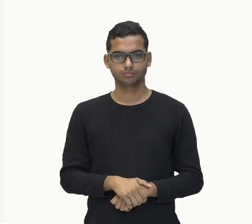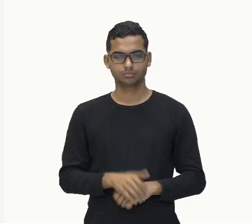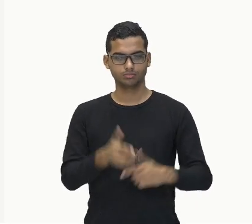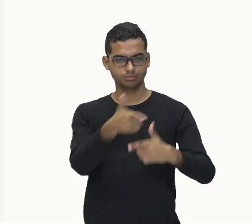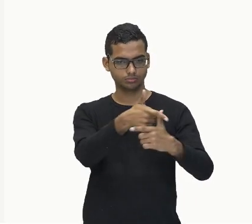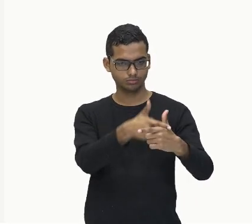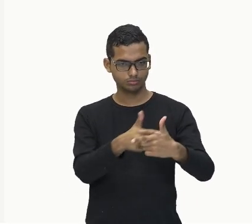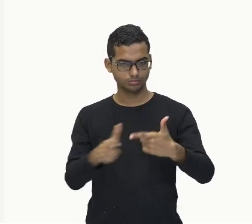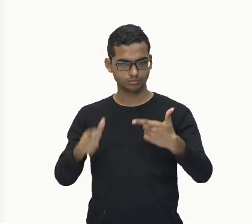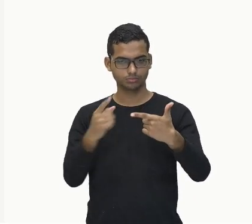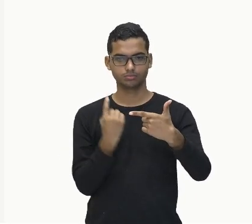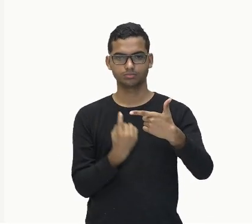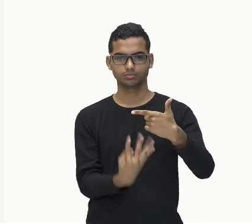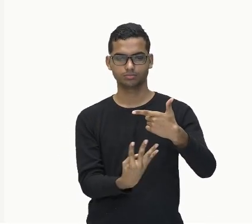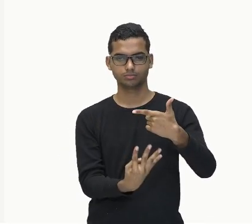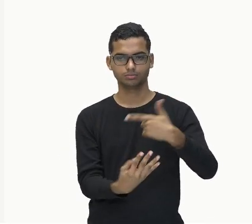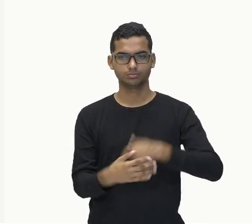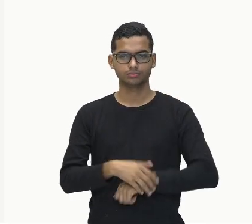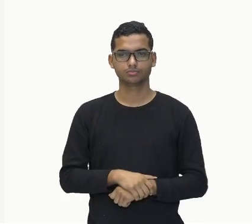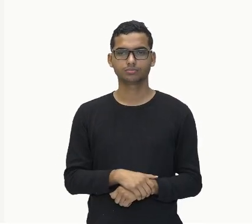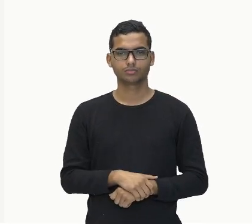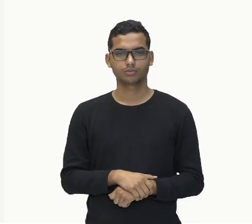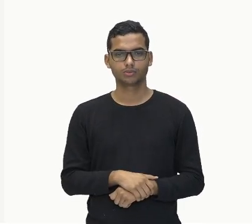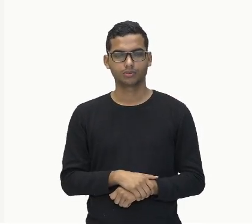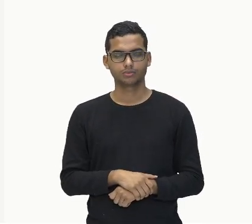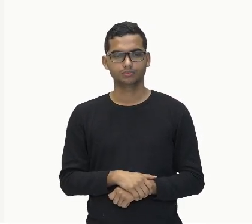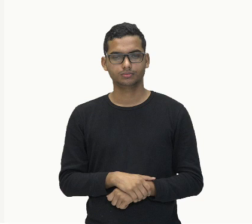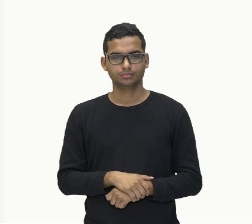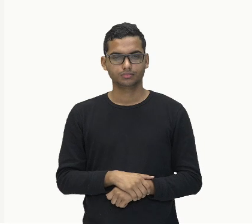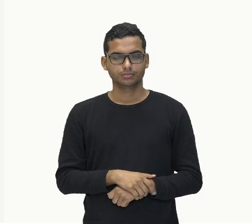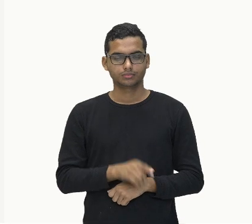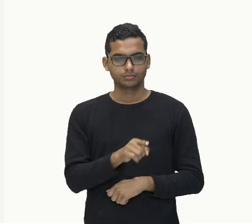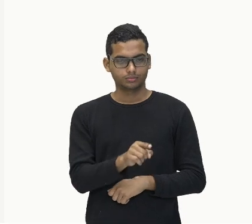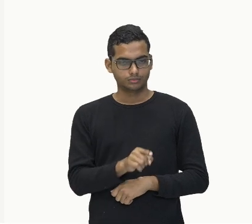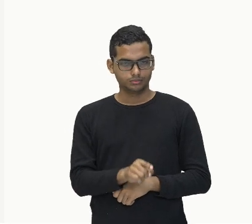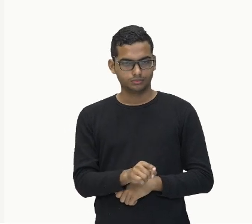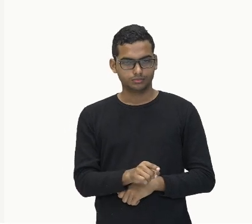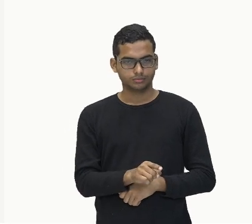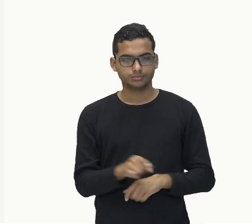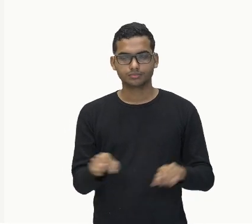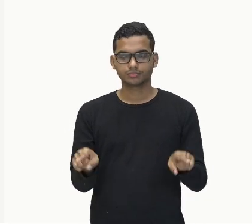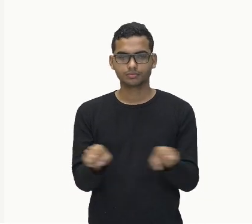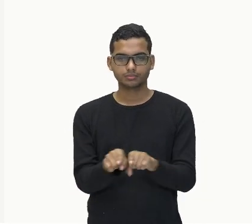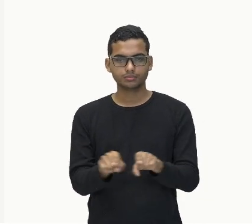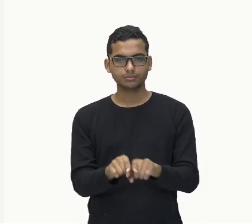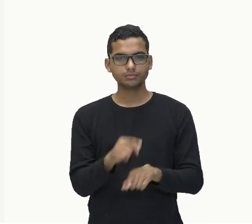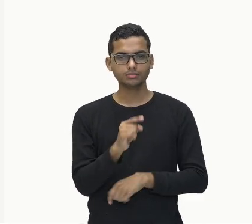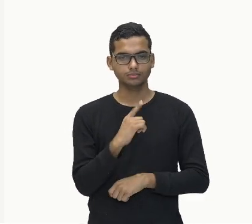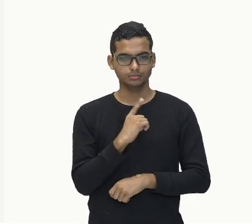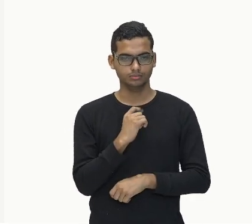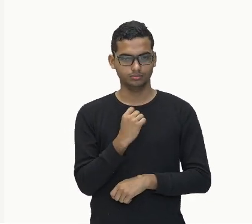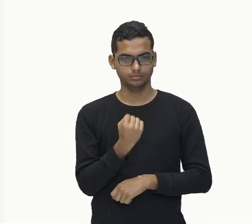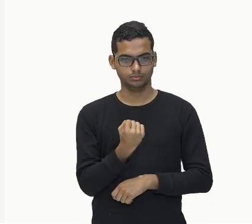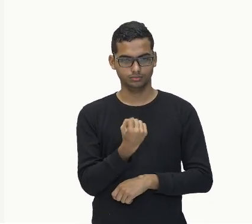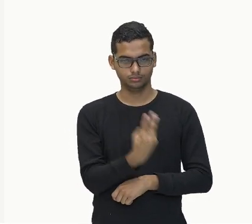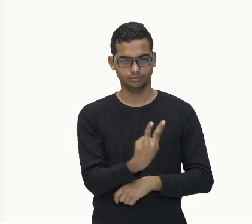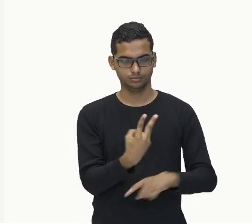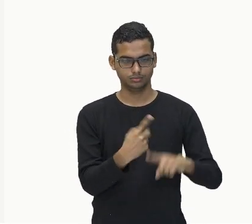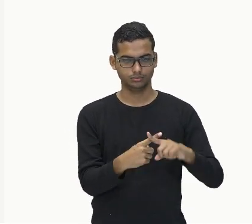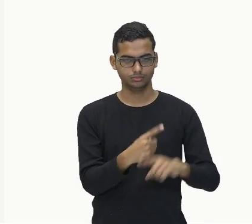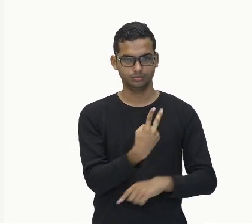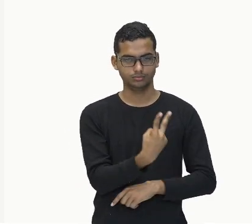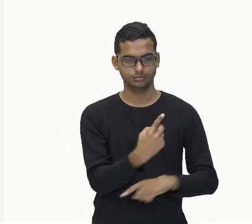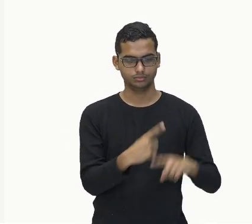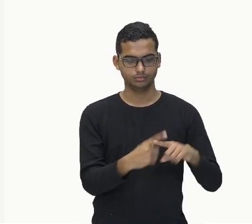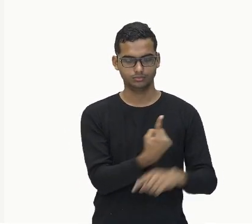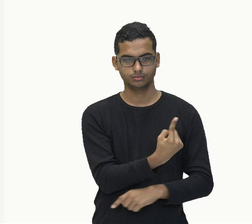dividido por 4 fatorial, não vamos mexer nele, vezes 3, vezes 2, vezes 1,